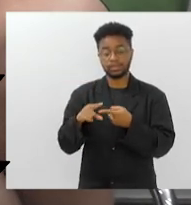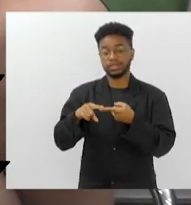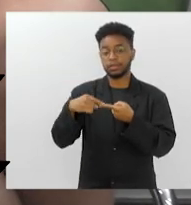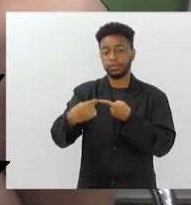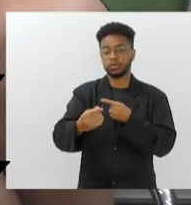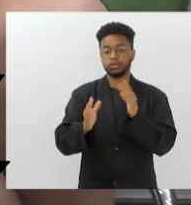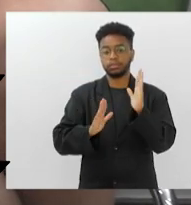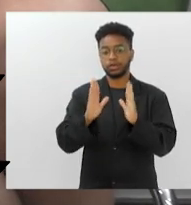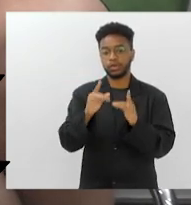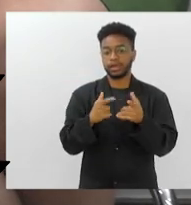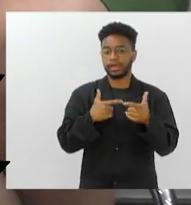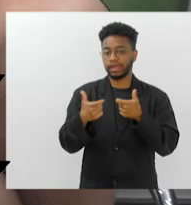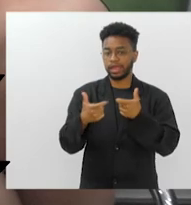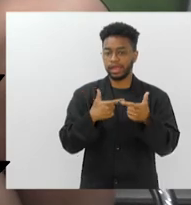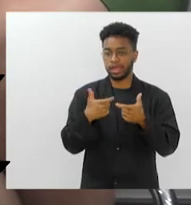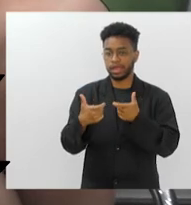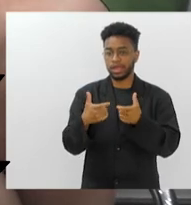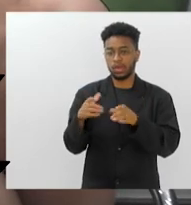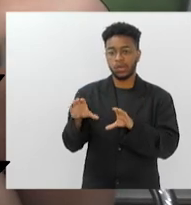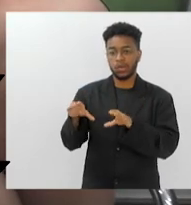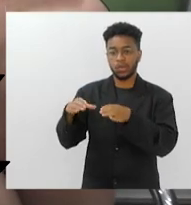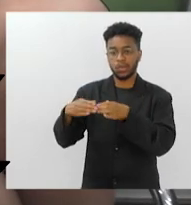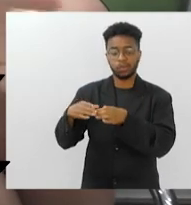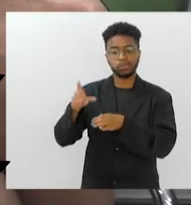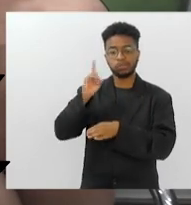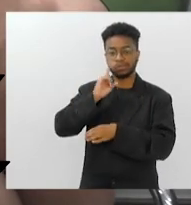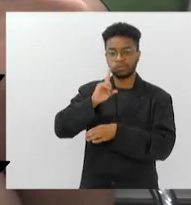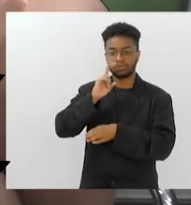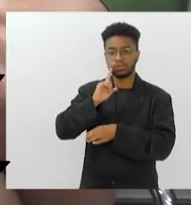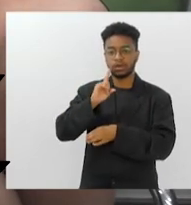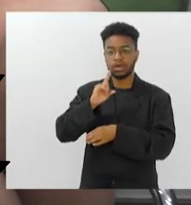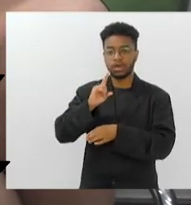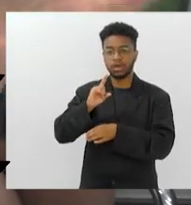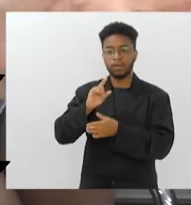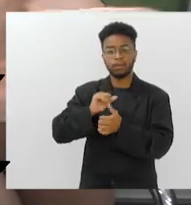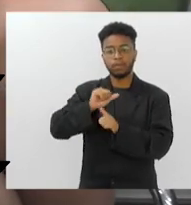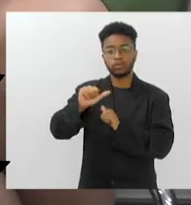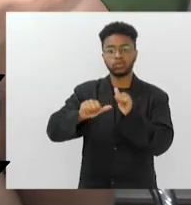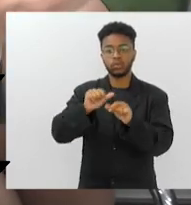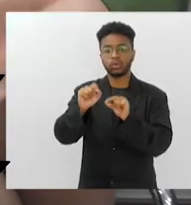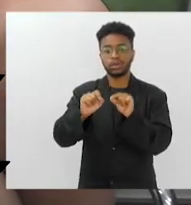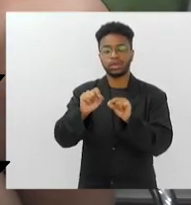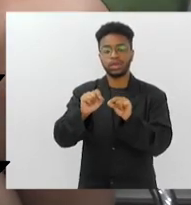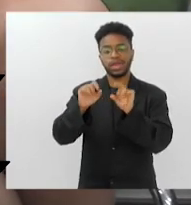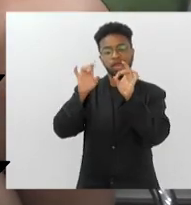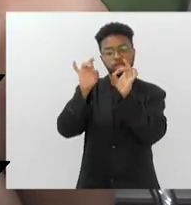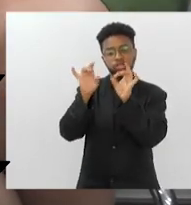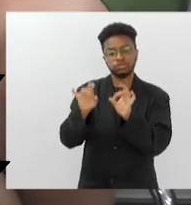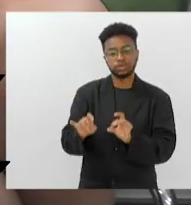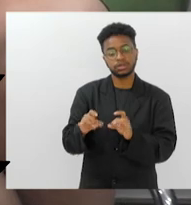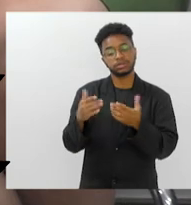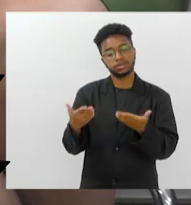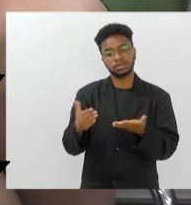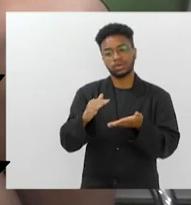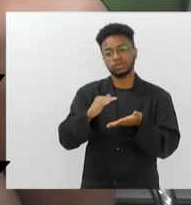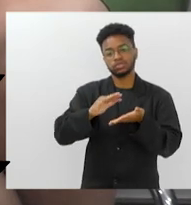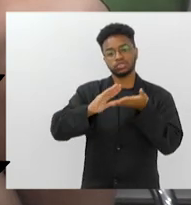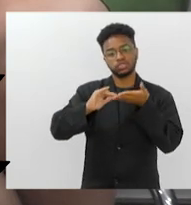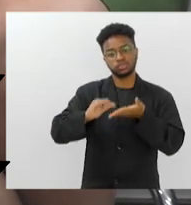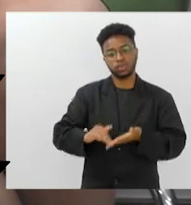guerra o americano entrou na linha das especialidades aí perdeu o caráter